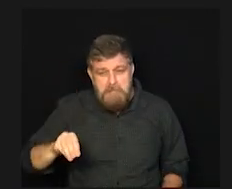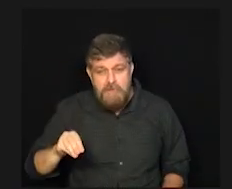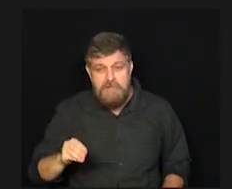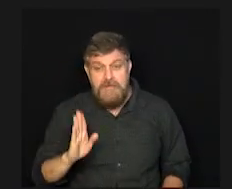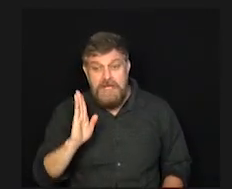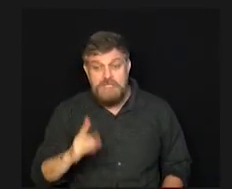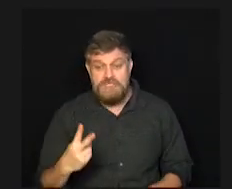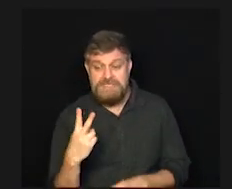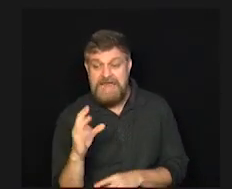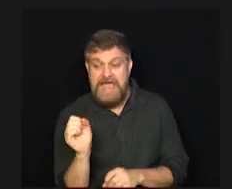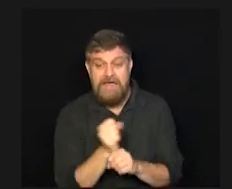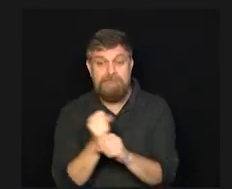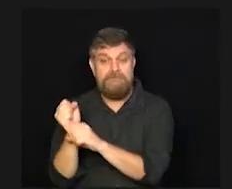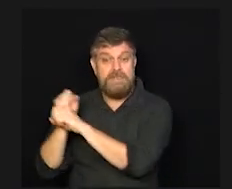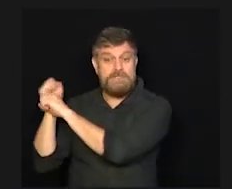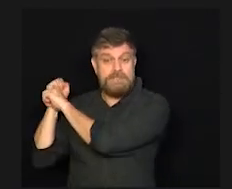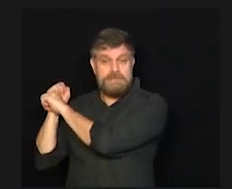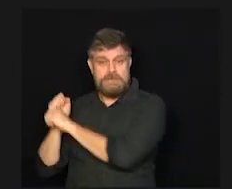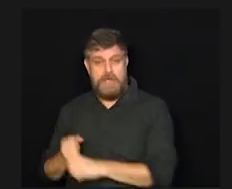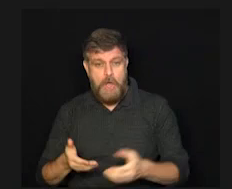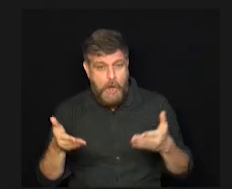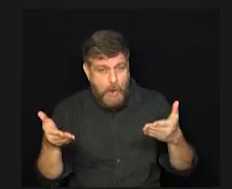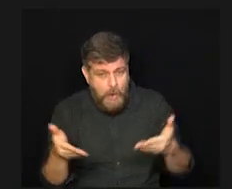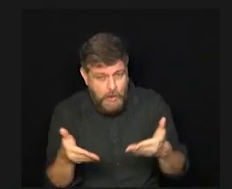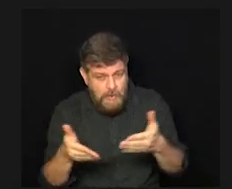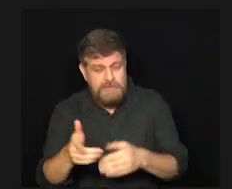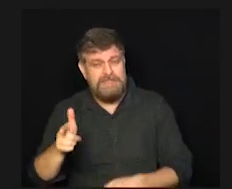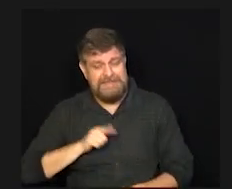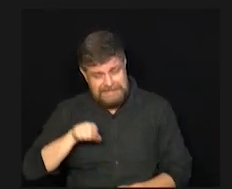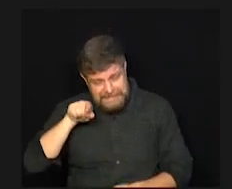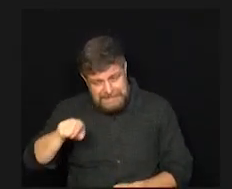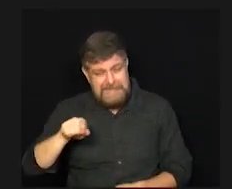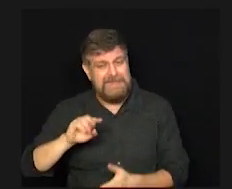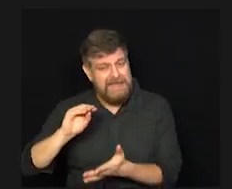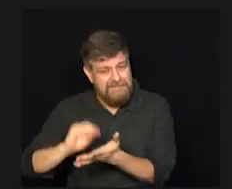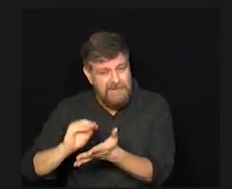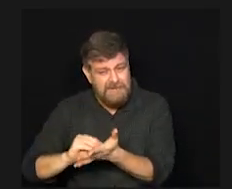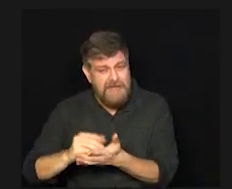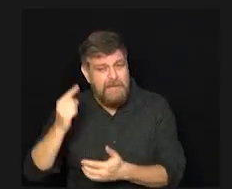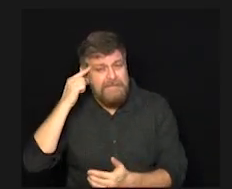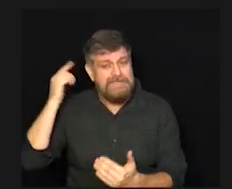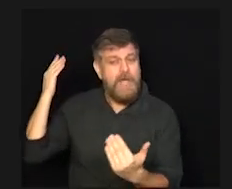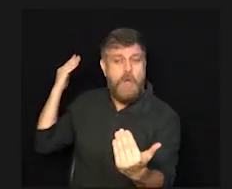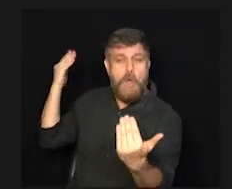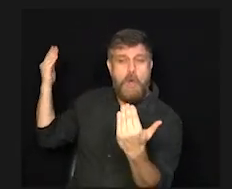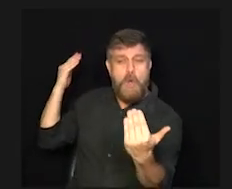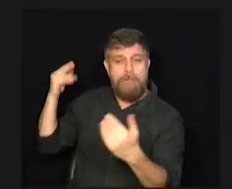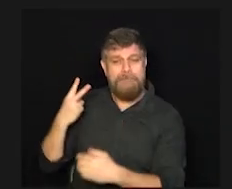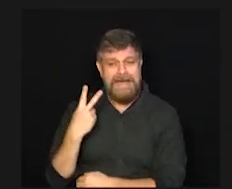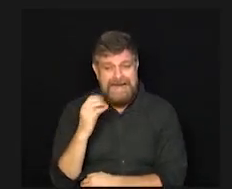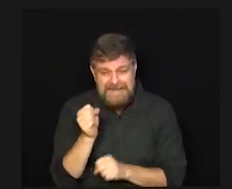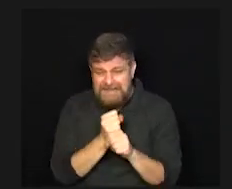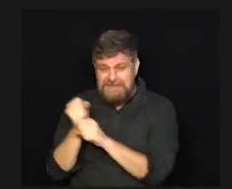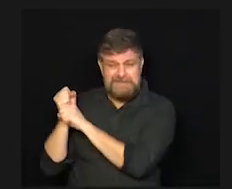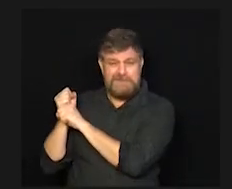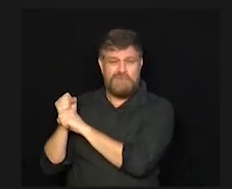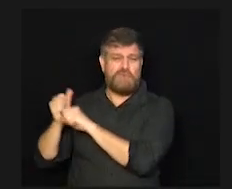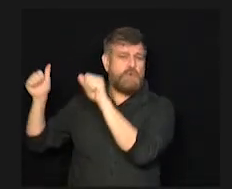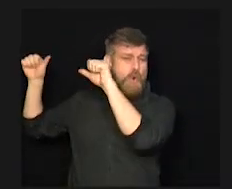atrás. Imagina se hoje tem muita necessidade ainda na região, há 20 anos atrás a situação era muito